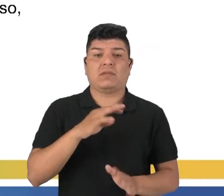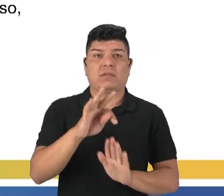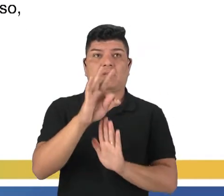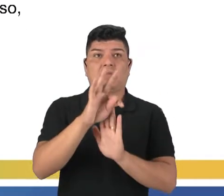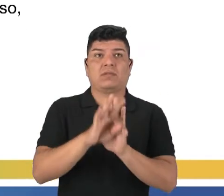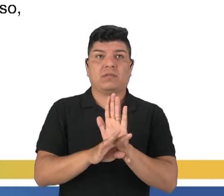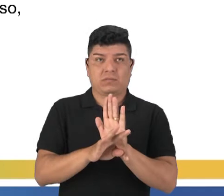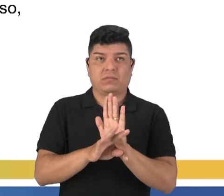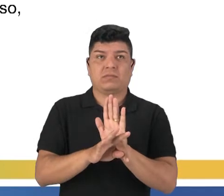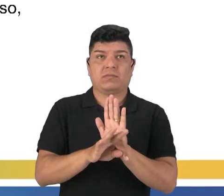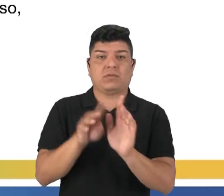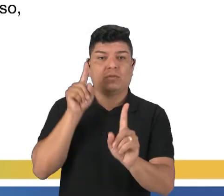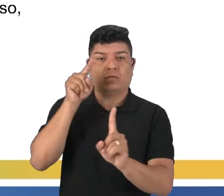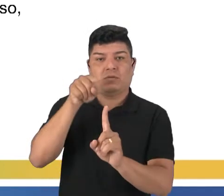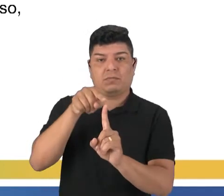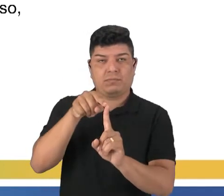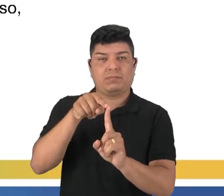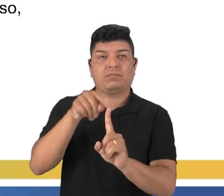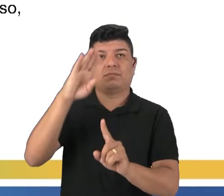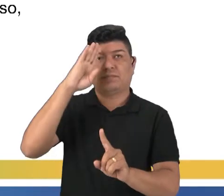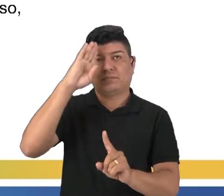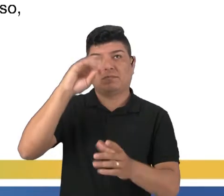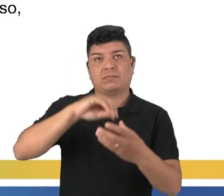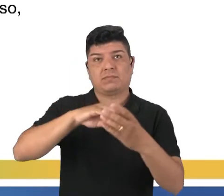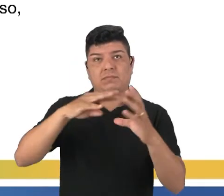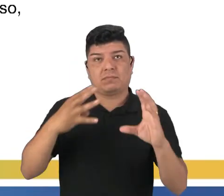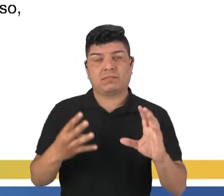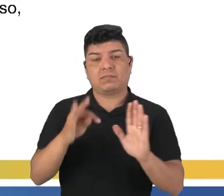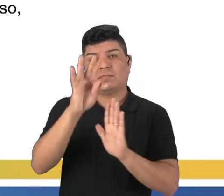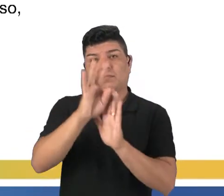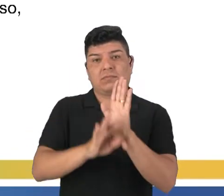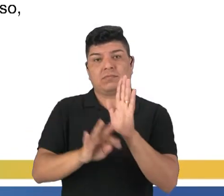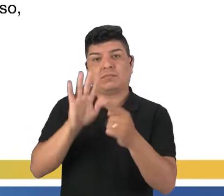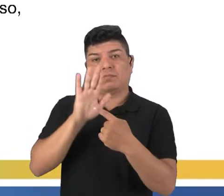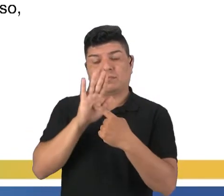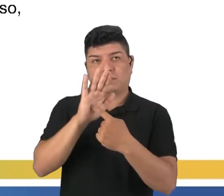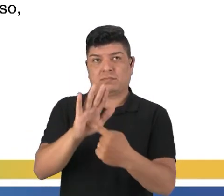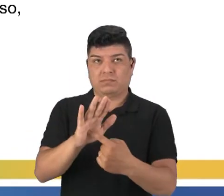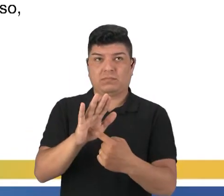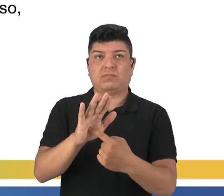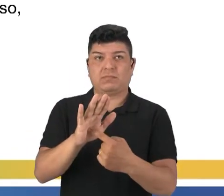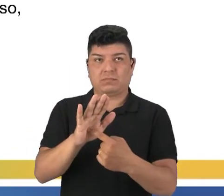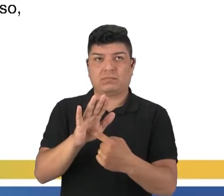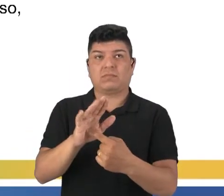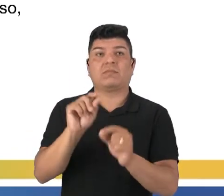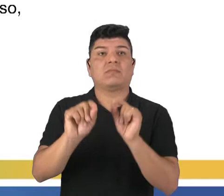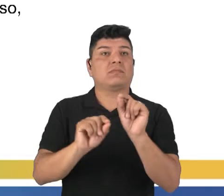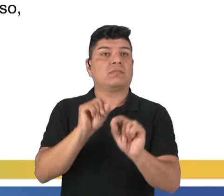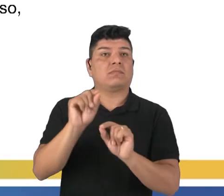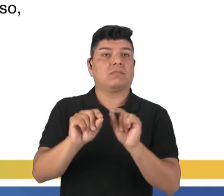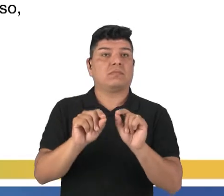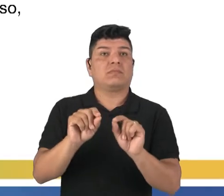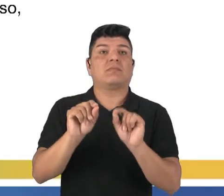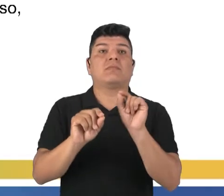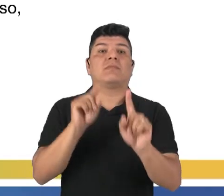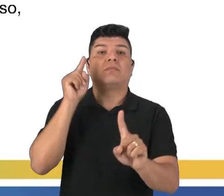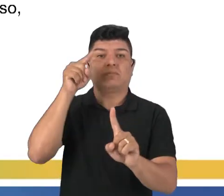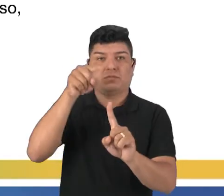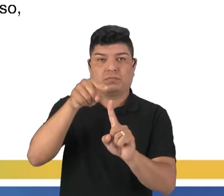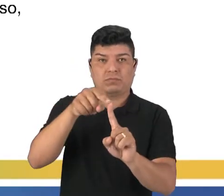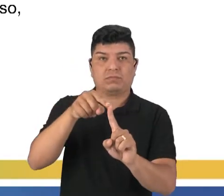texto objetivo. Uma das principais características dos textos expositivos é o quê? É